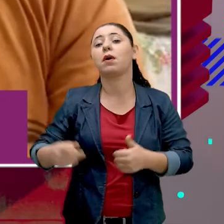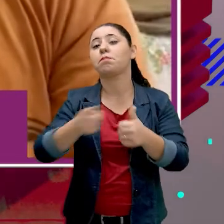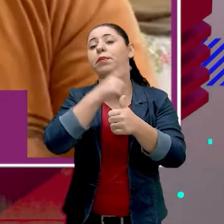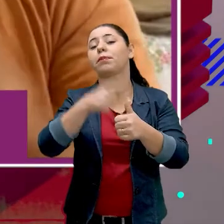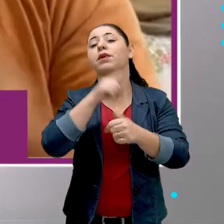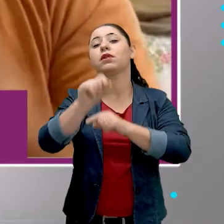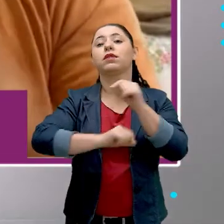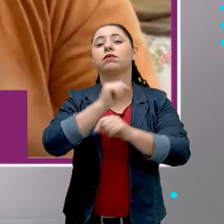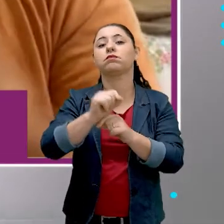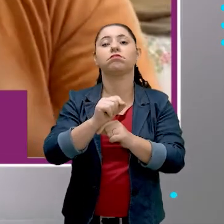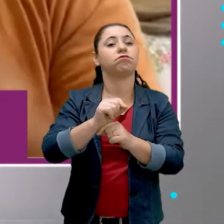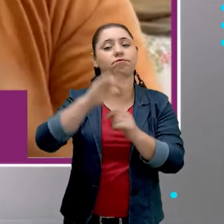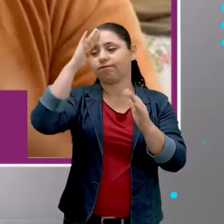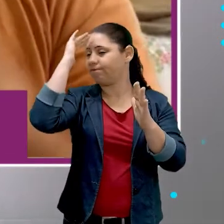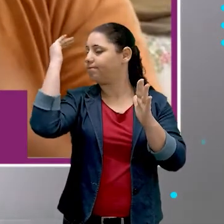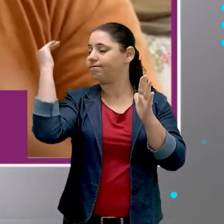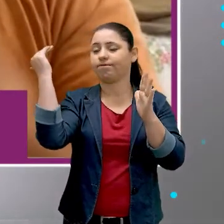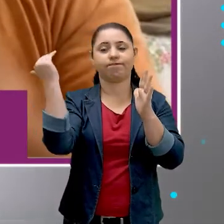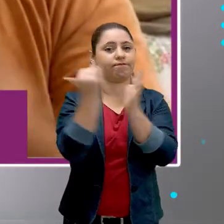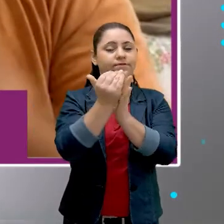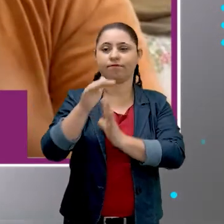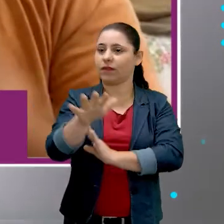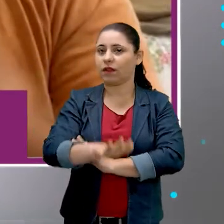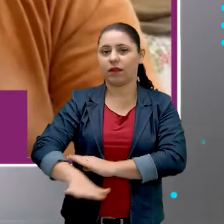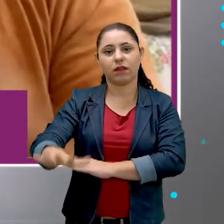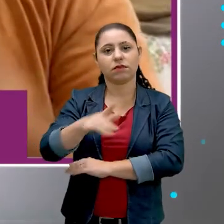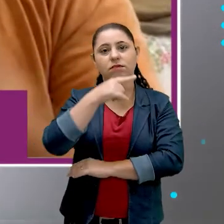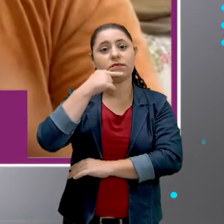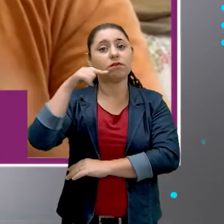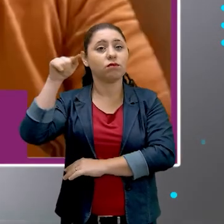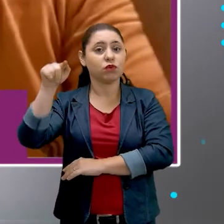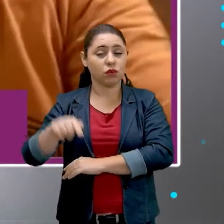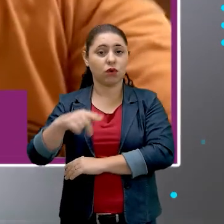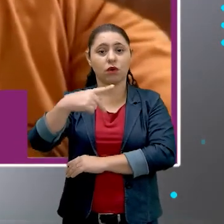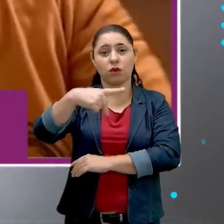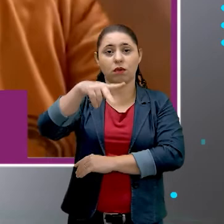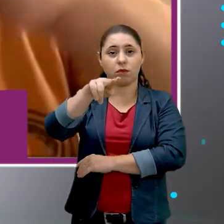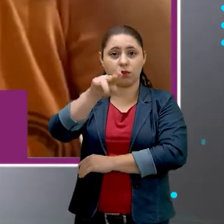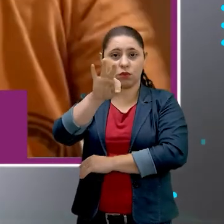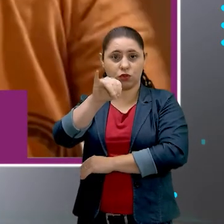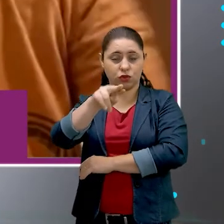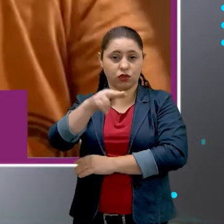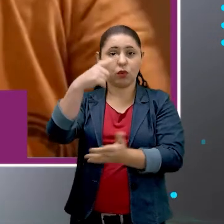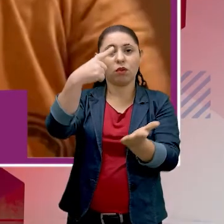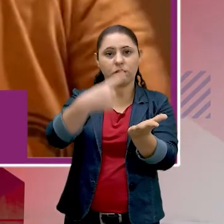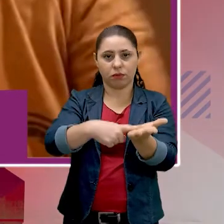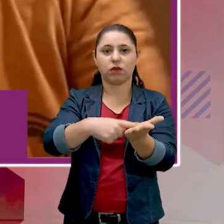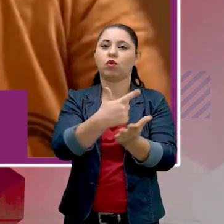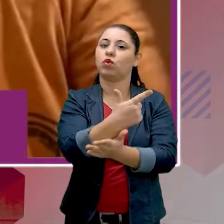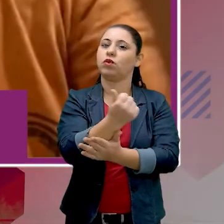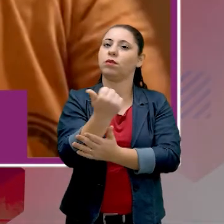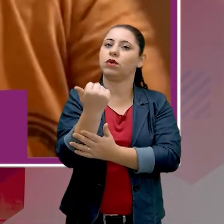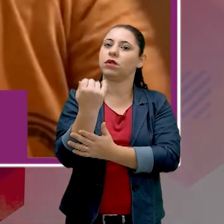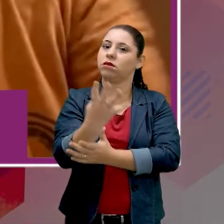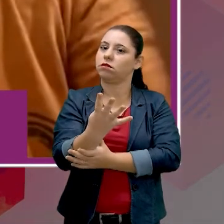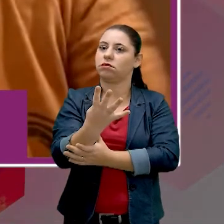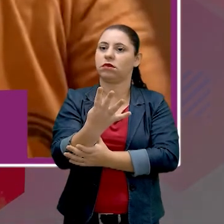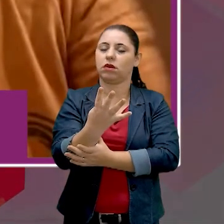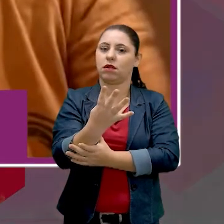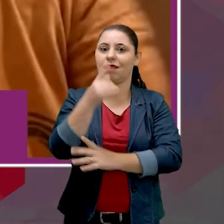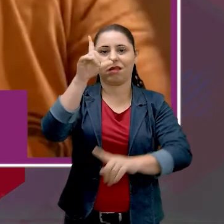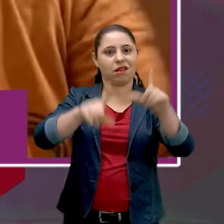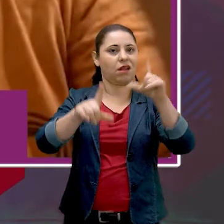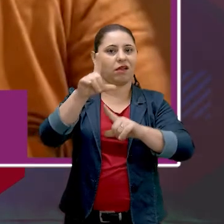governo? Primeira coisa que ele fez foi não reconhecer as regiões autônomas que o Putin havia acordado em 2014. Isso você não vê